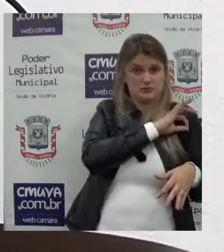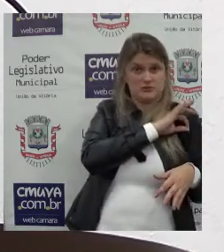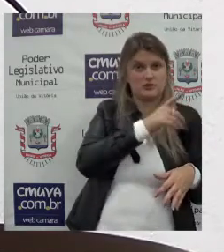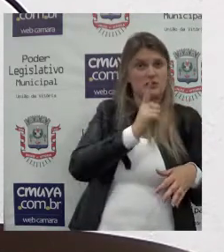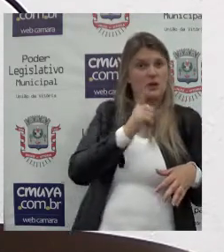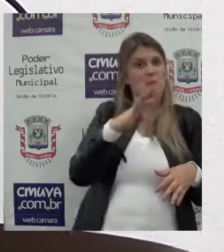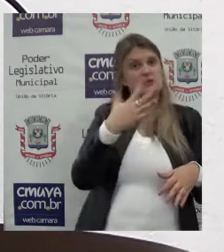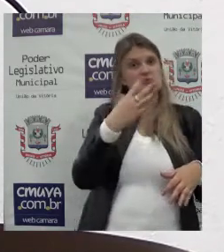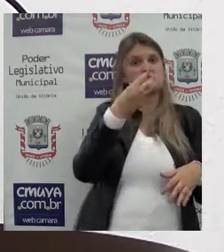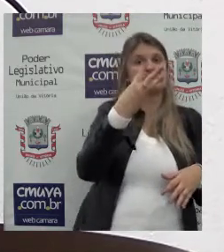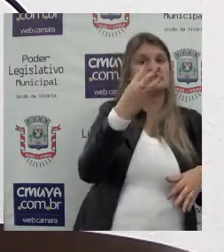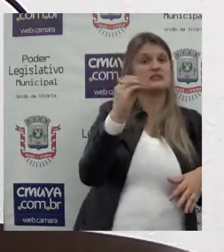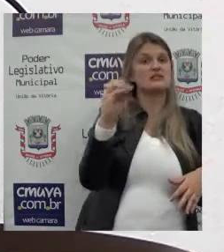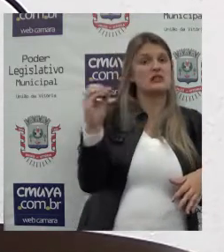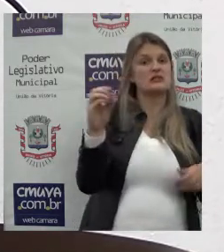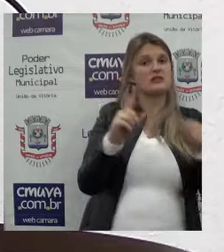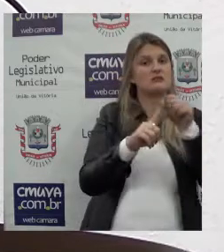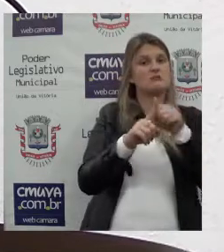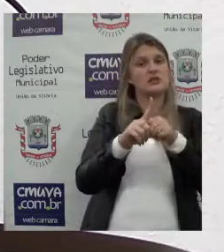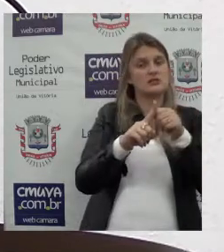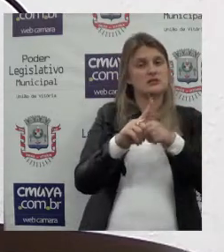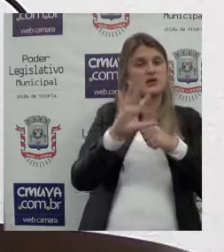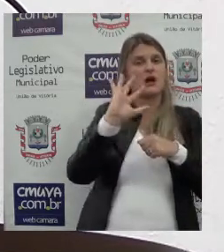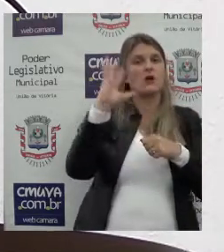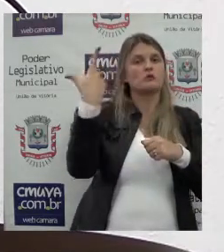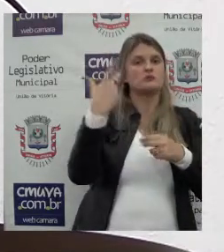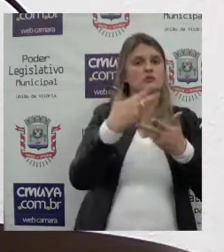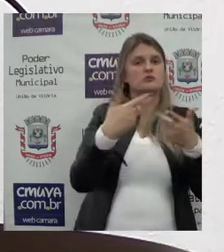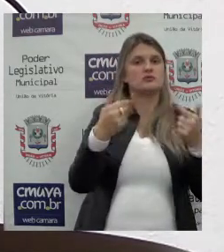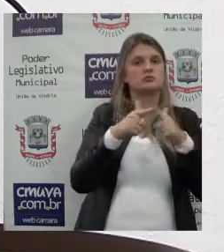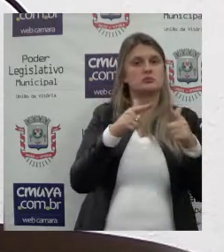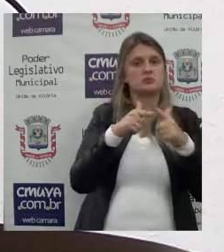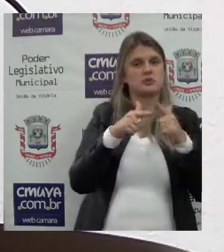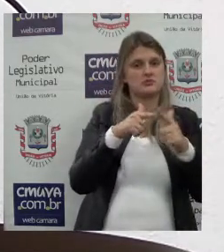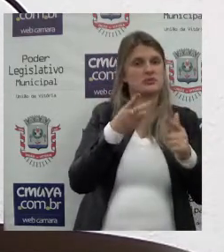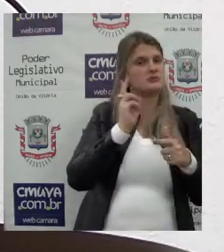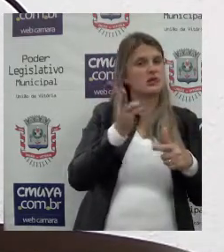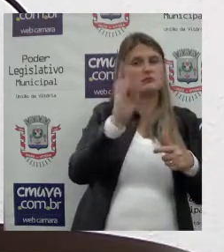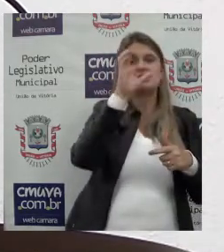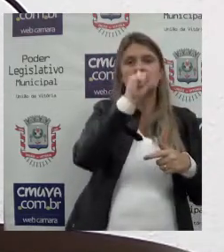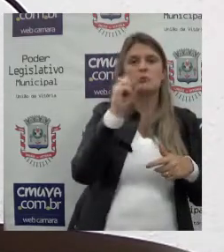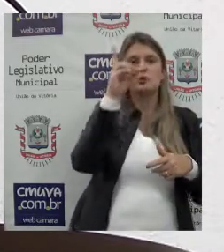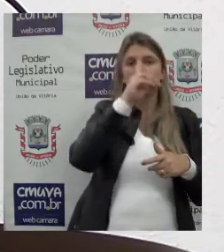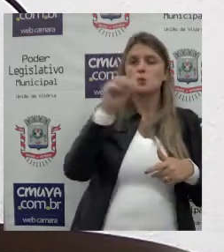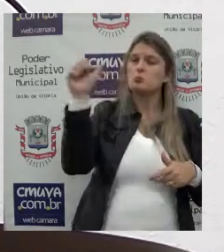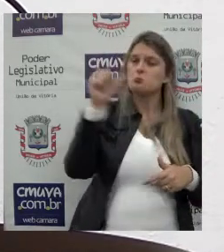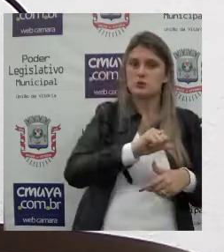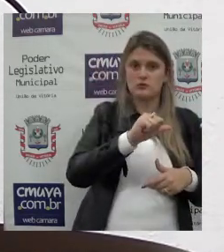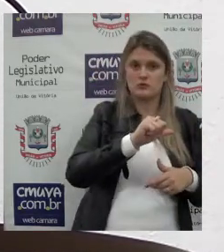Militar aqui, estou falando em Polícia Militar, atendemos mais de 300 ocorrências mensais, sendo a maioria delas no final de semana.